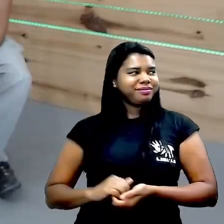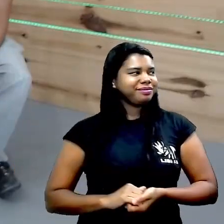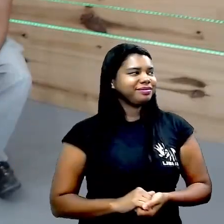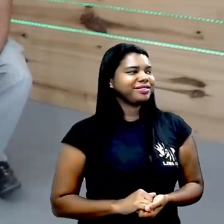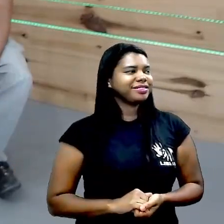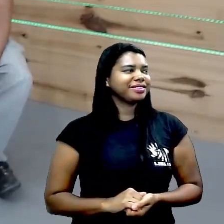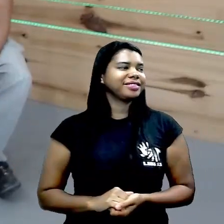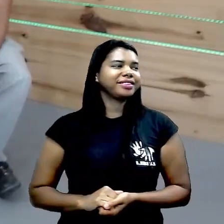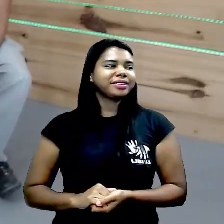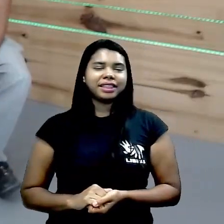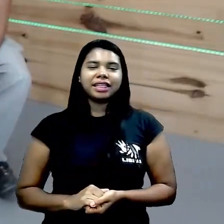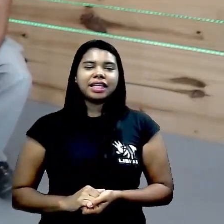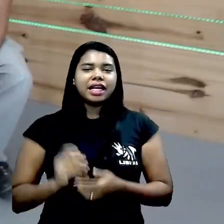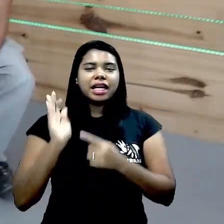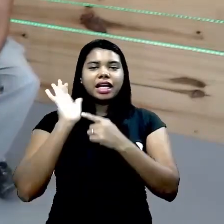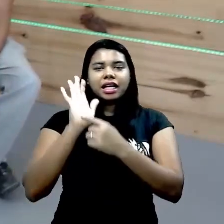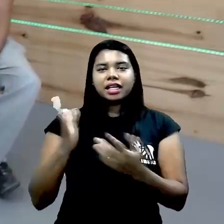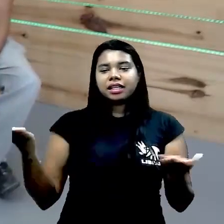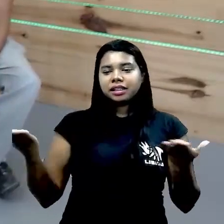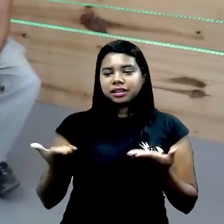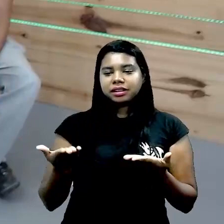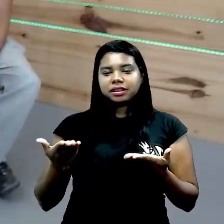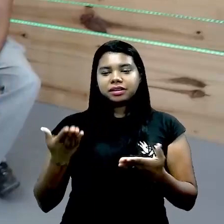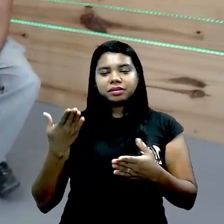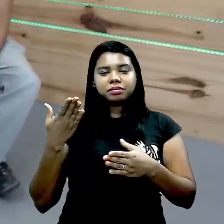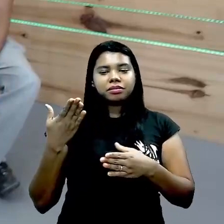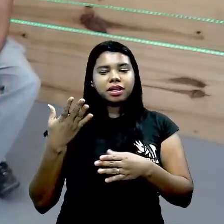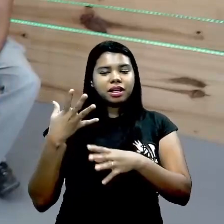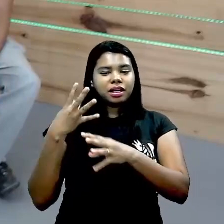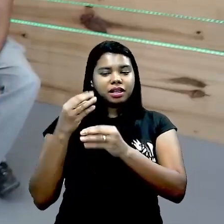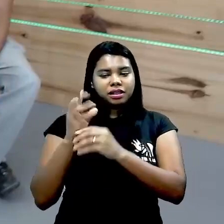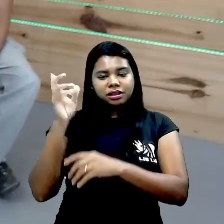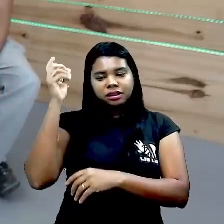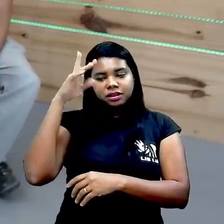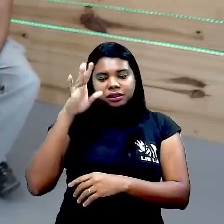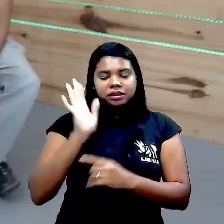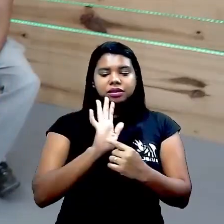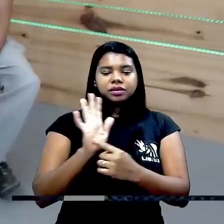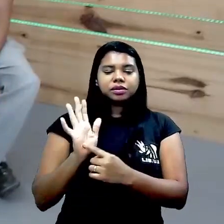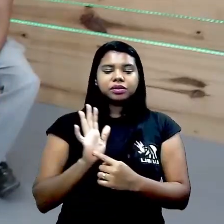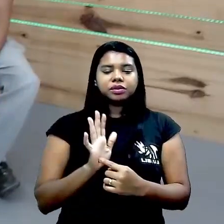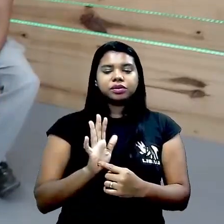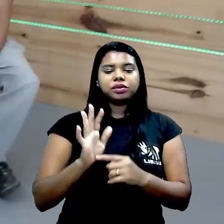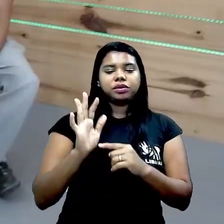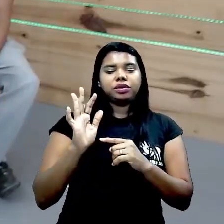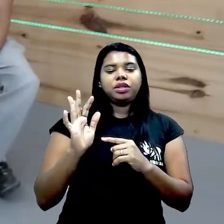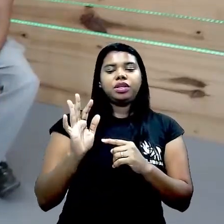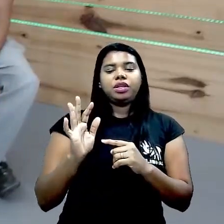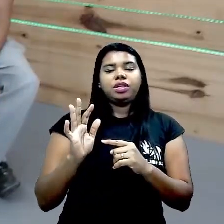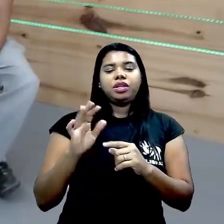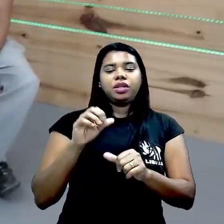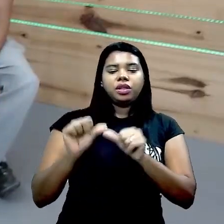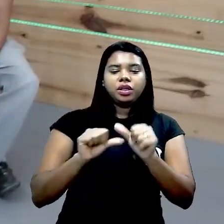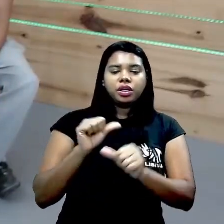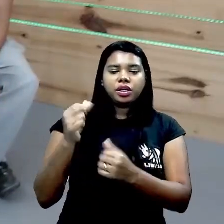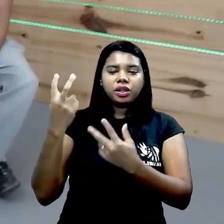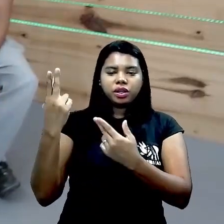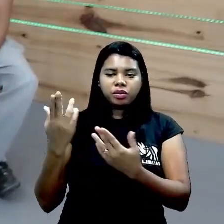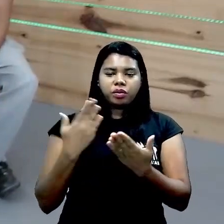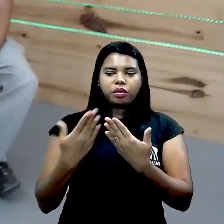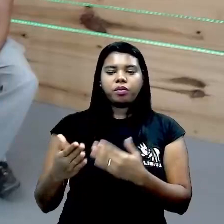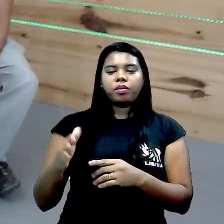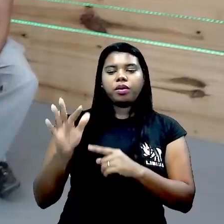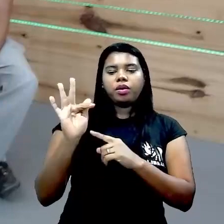Então, assim, por se tratar de um ambiente mais complexo, né, a gente pode configurar isso como um framework, tá